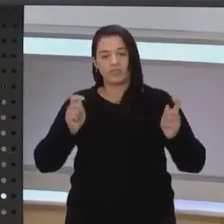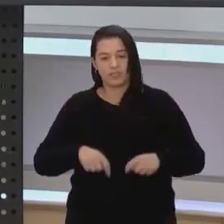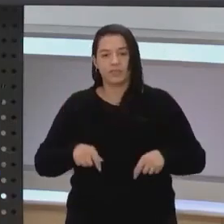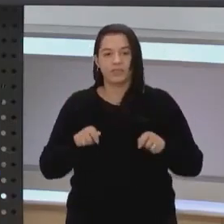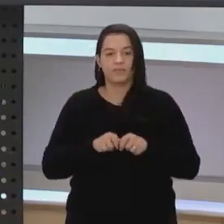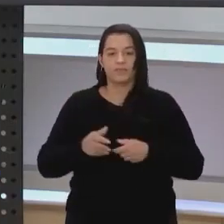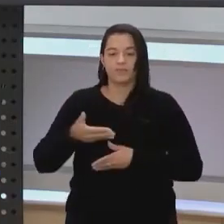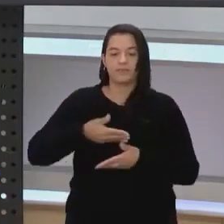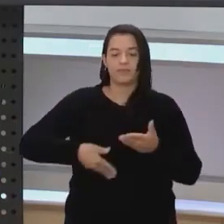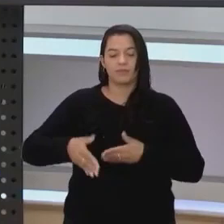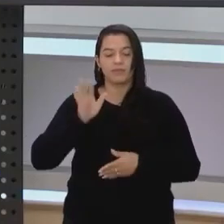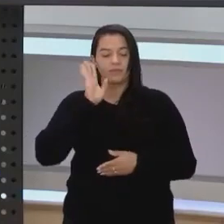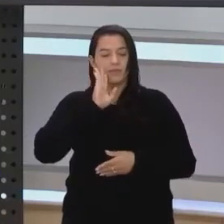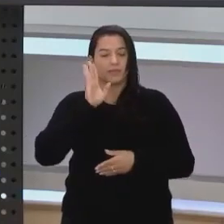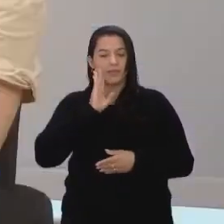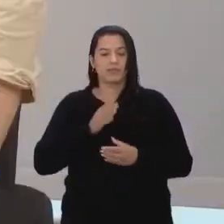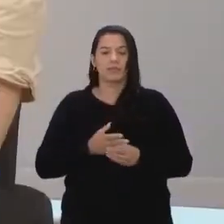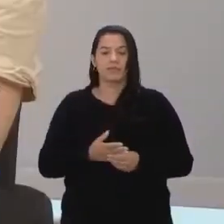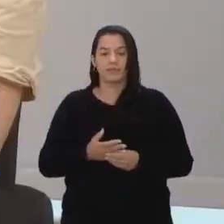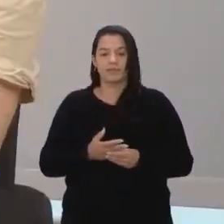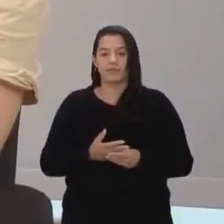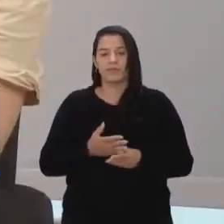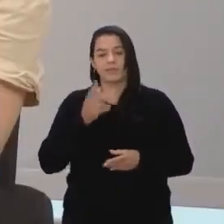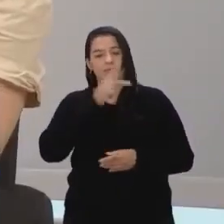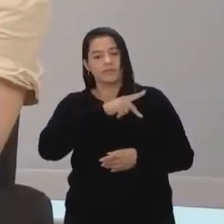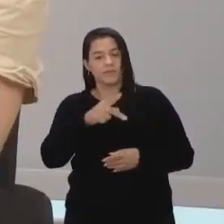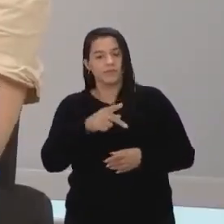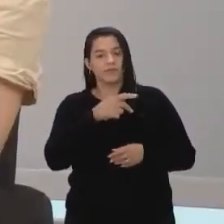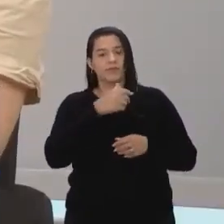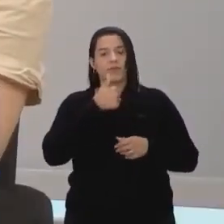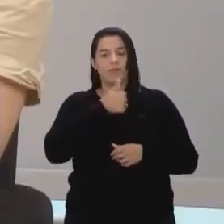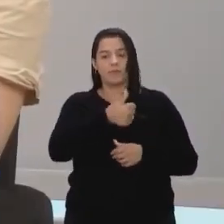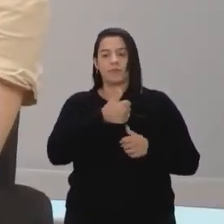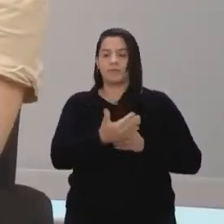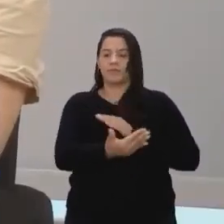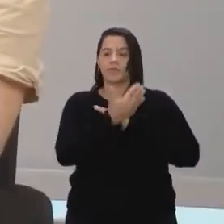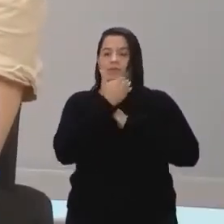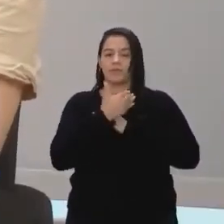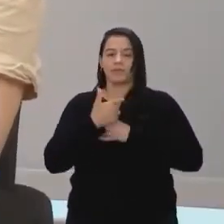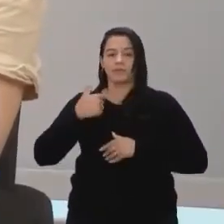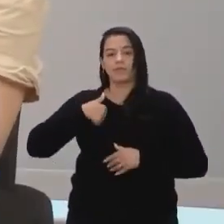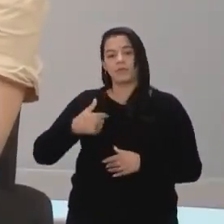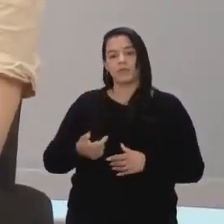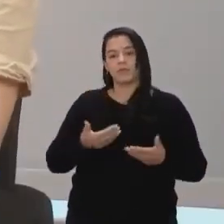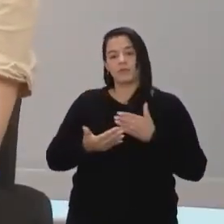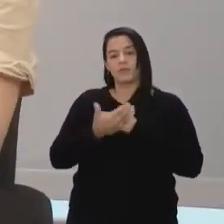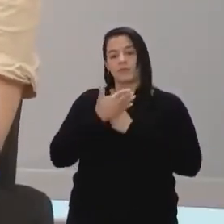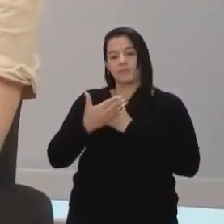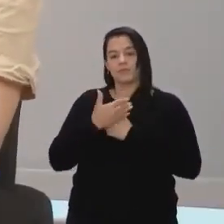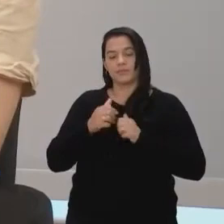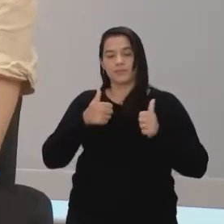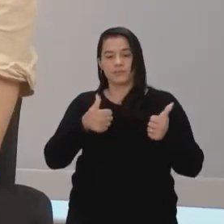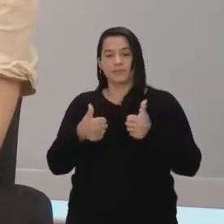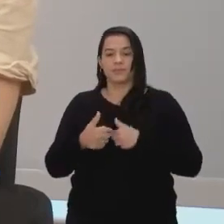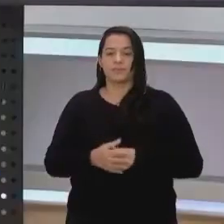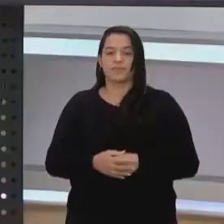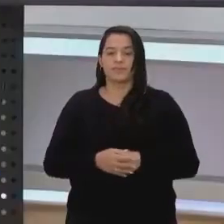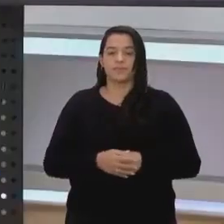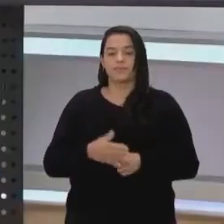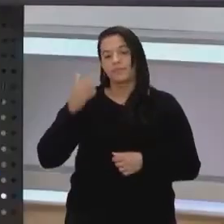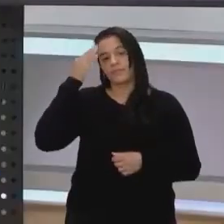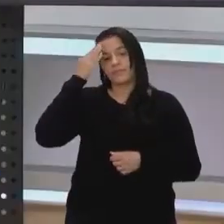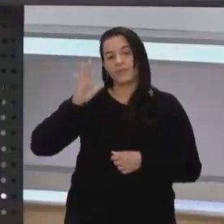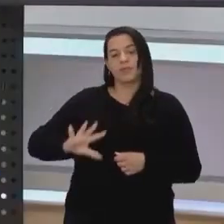uma interação legal aqui para facilitar. O professor facilitar. É muito bom, o professor é excelente, então ajuda bastante aqui o colega. Obrigado